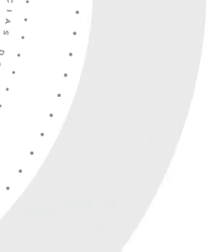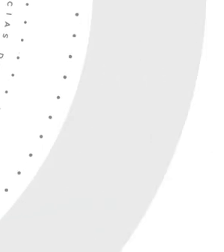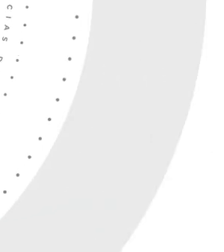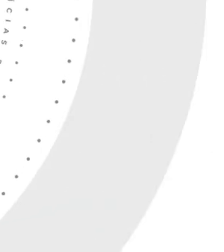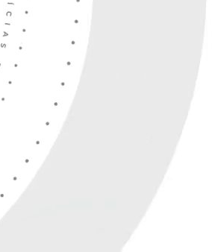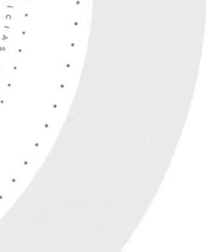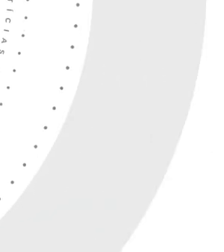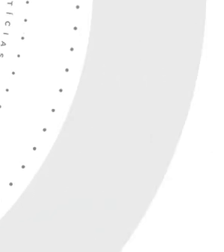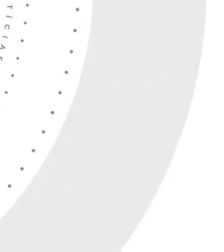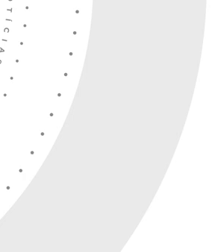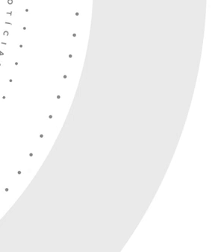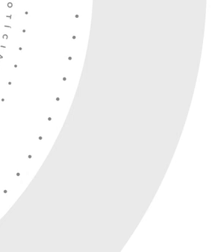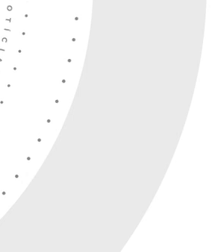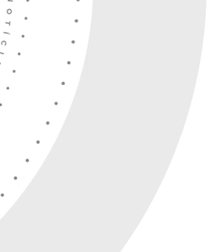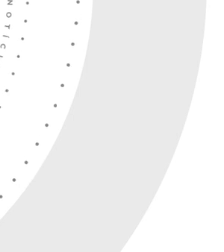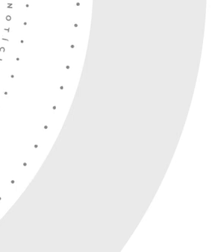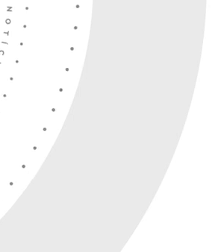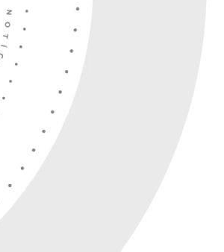Legenda Adriana